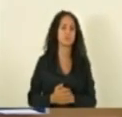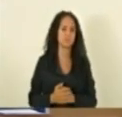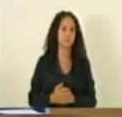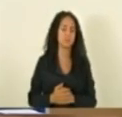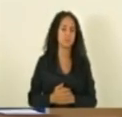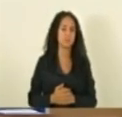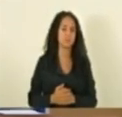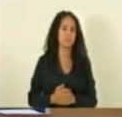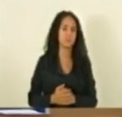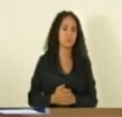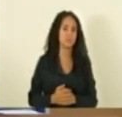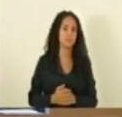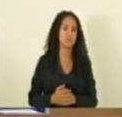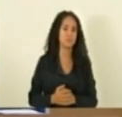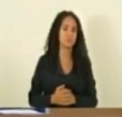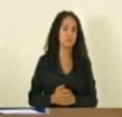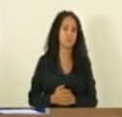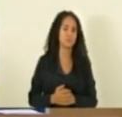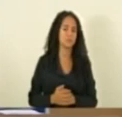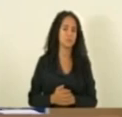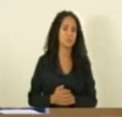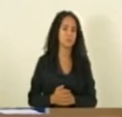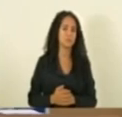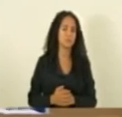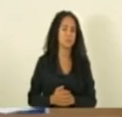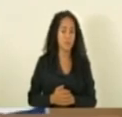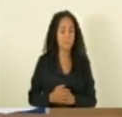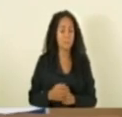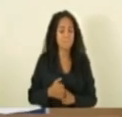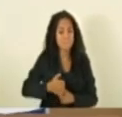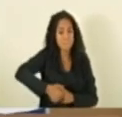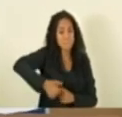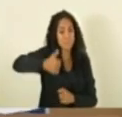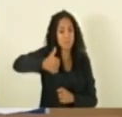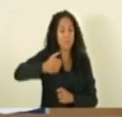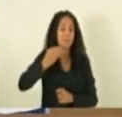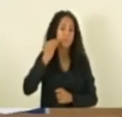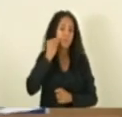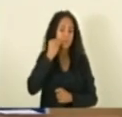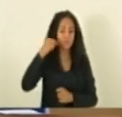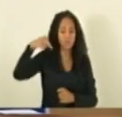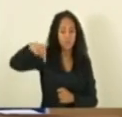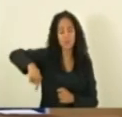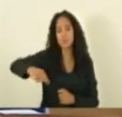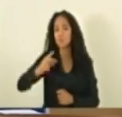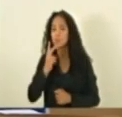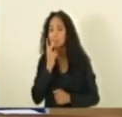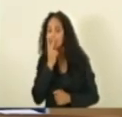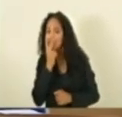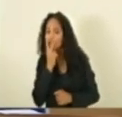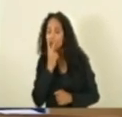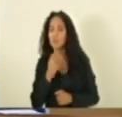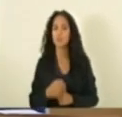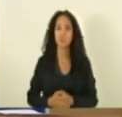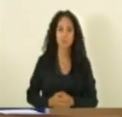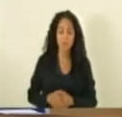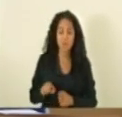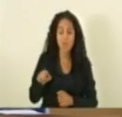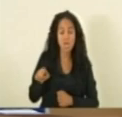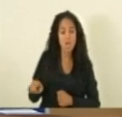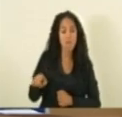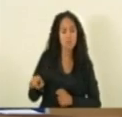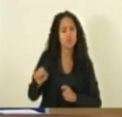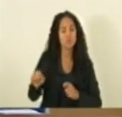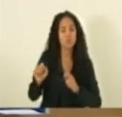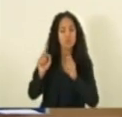ocorreu após uma tentativa aqui na cidade de Vitória, que poderia, aquele fato, poderia ter